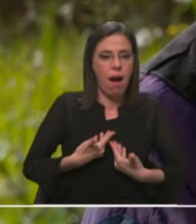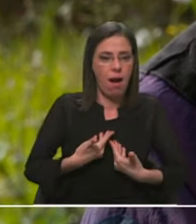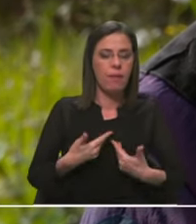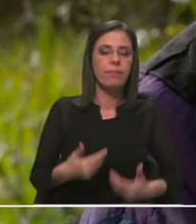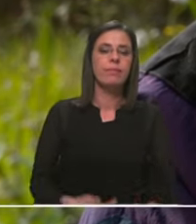sempre